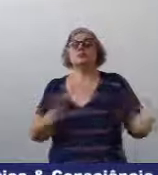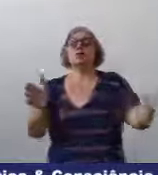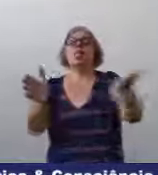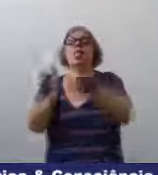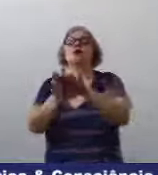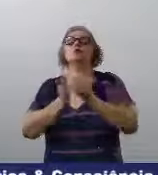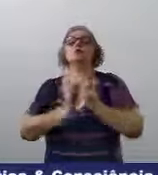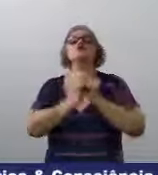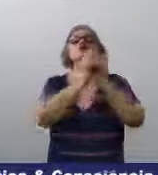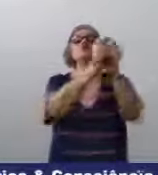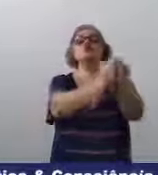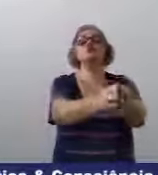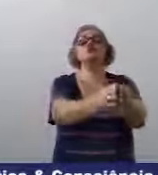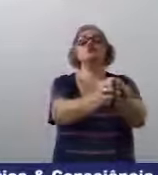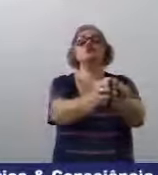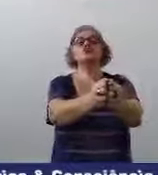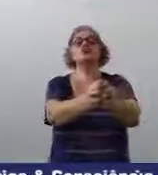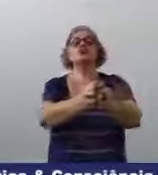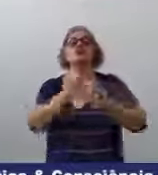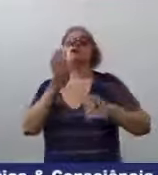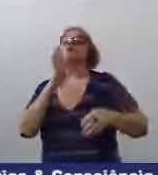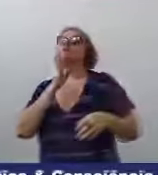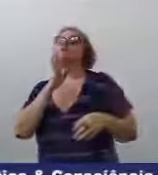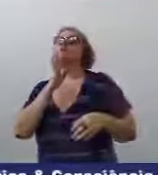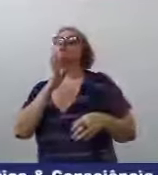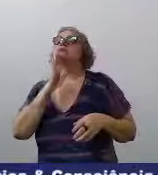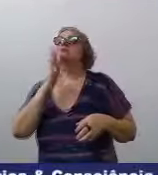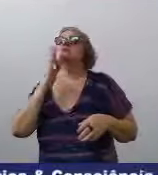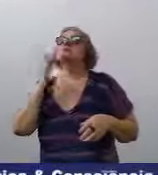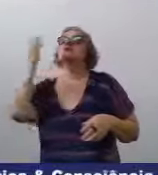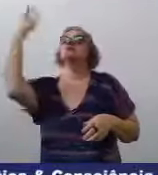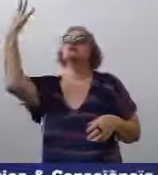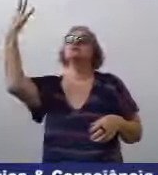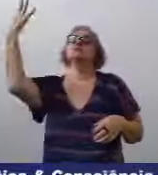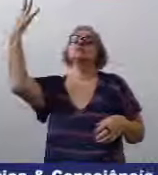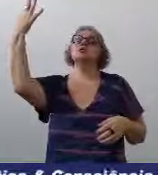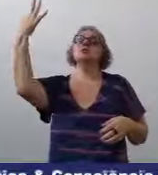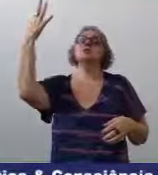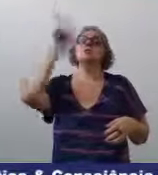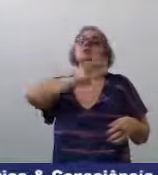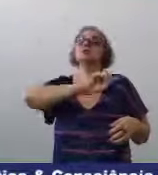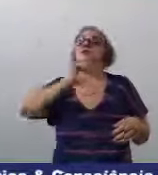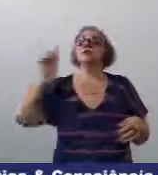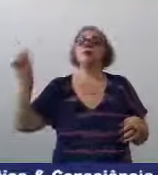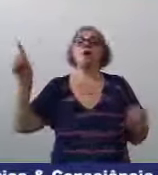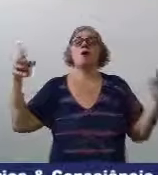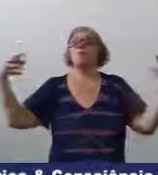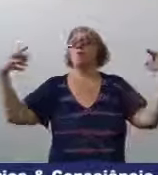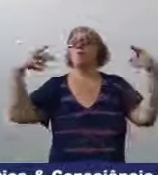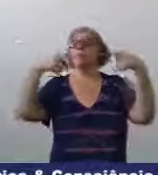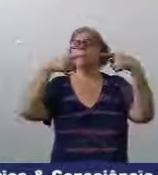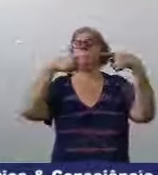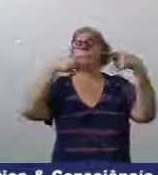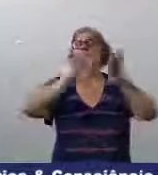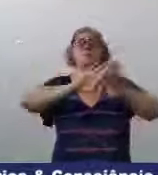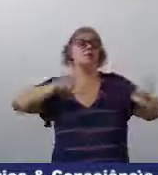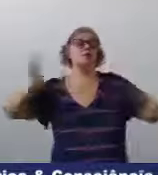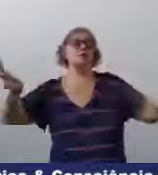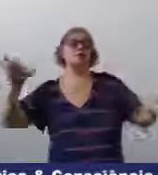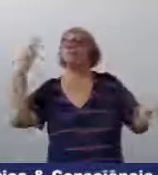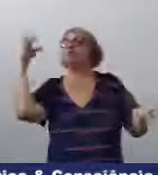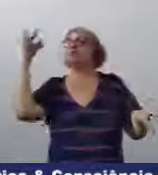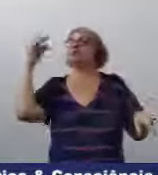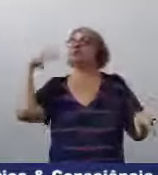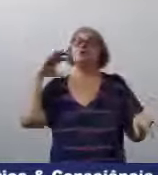ao par, ao lado do conhecimento da espiritualidade. Não existe mais